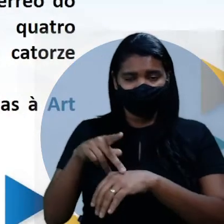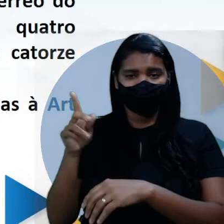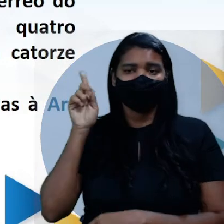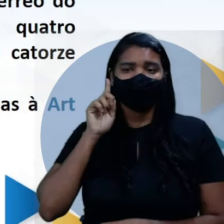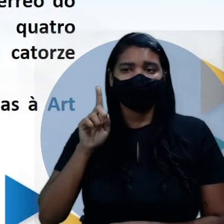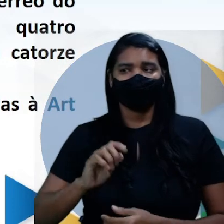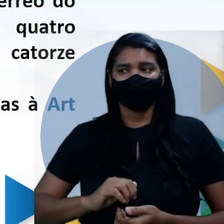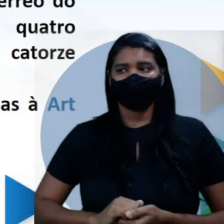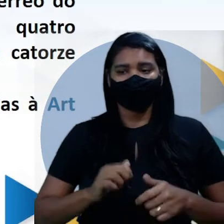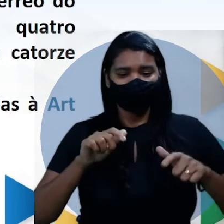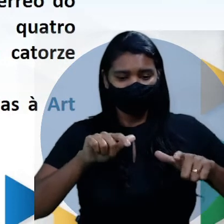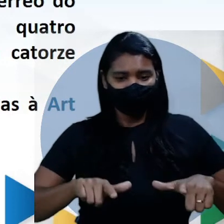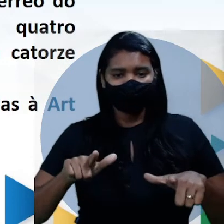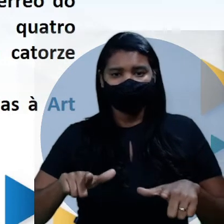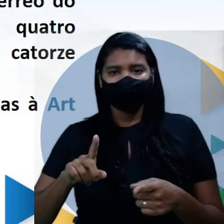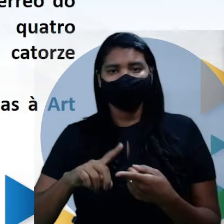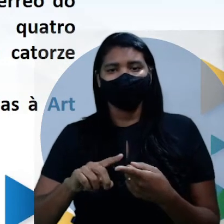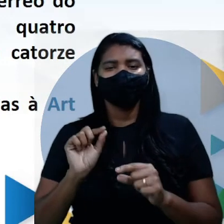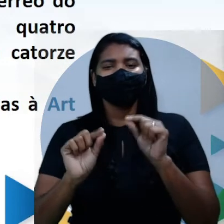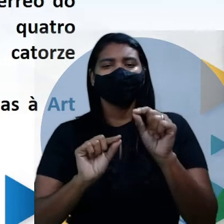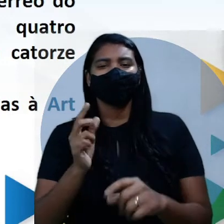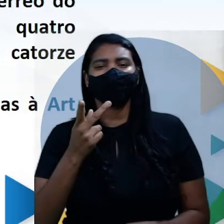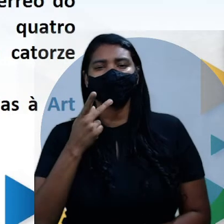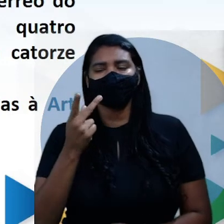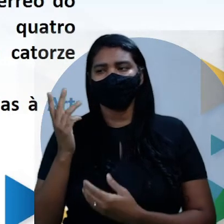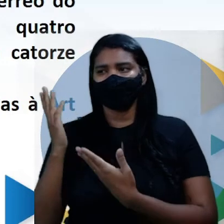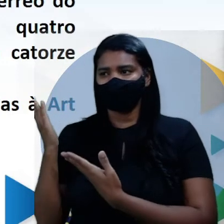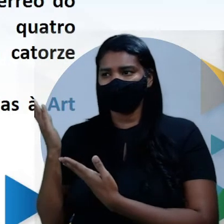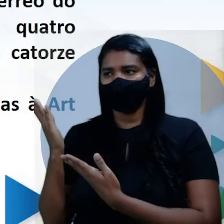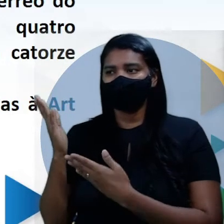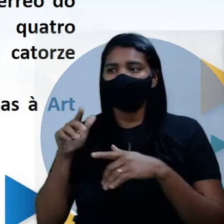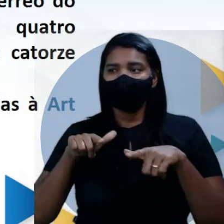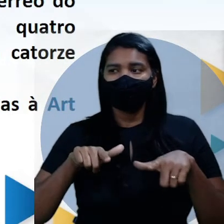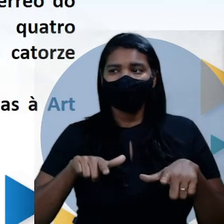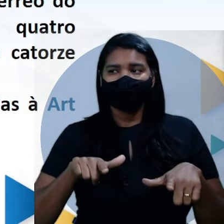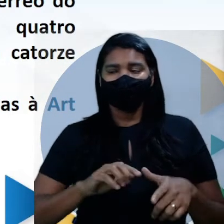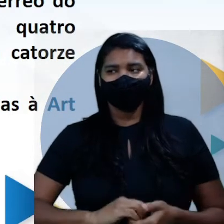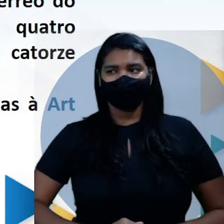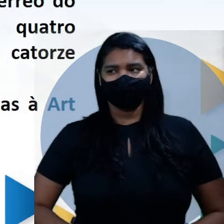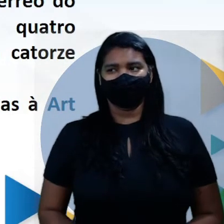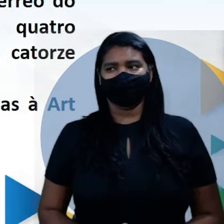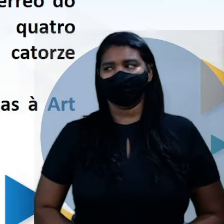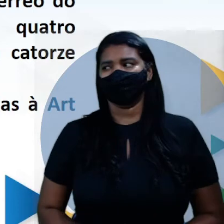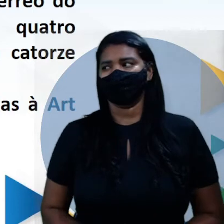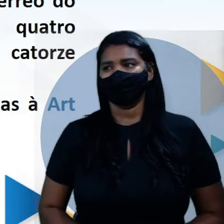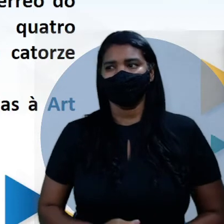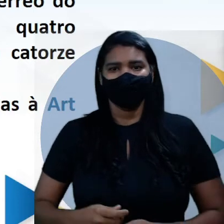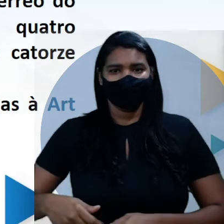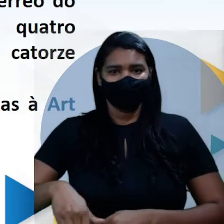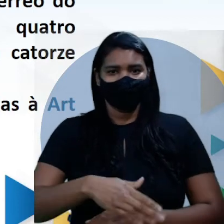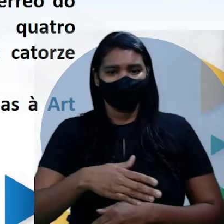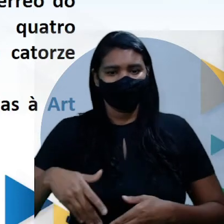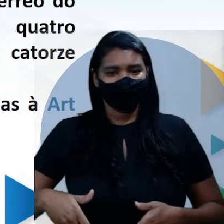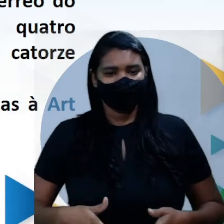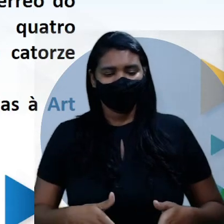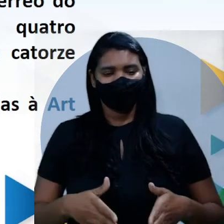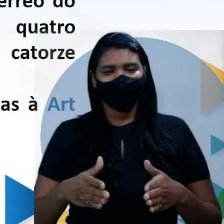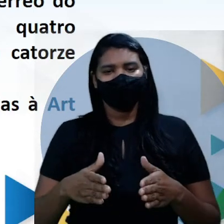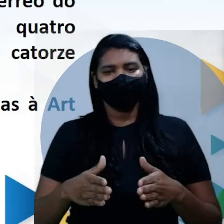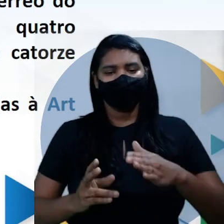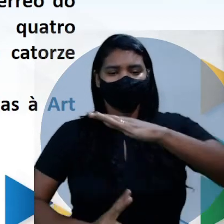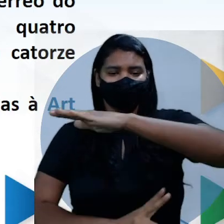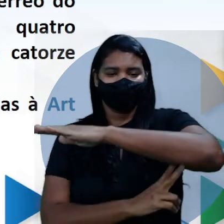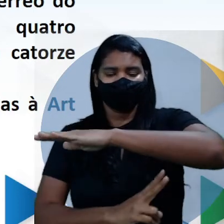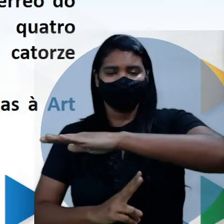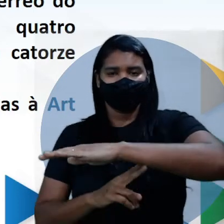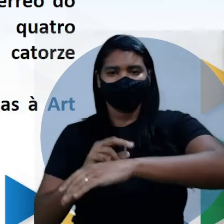a questão da localização, olha aí, quem que fala? Cinema São Luís, onde é que ele fica? Às margens do Rio Capibaribe, próximo à ponte